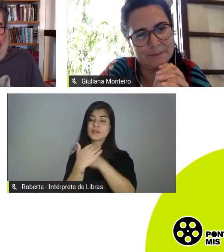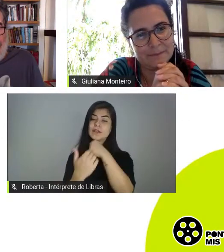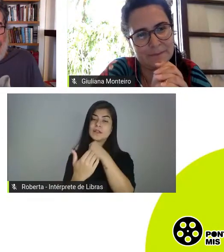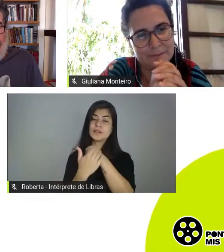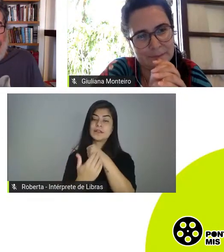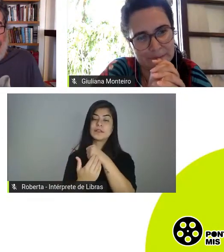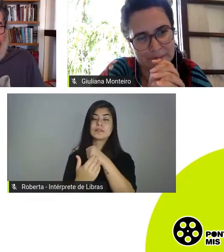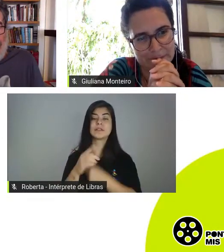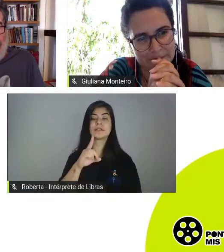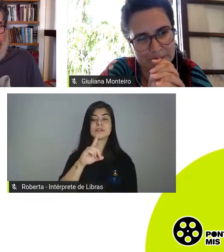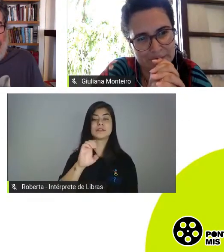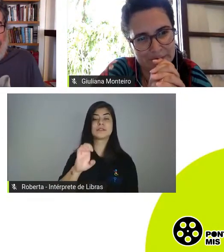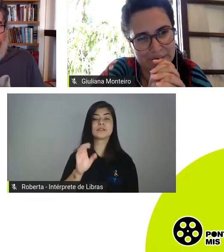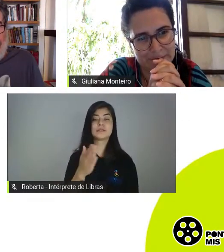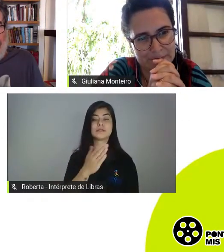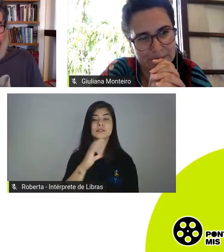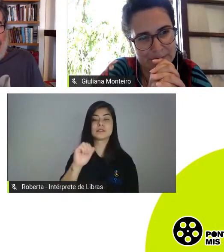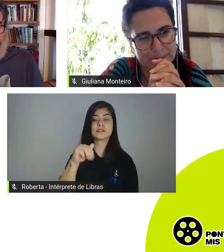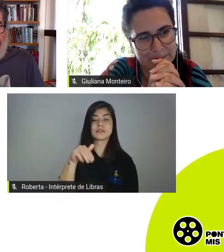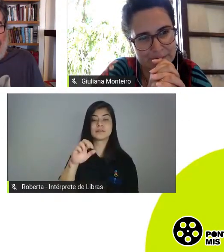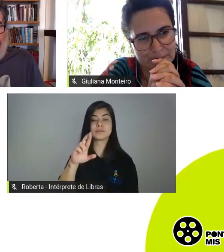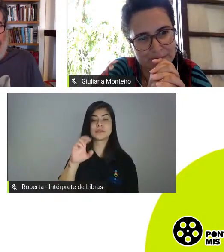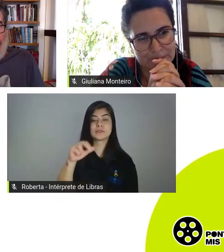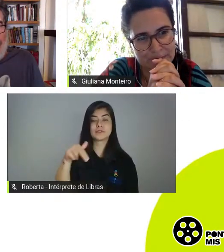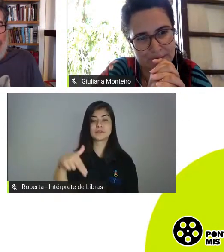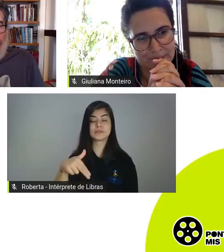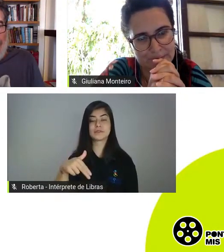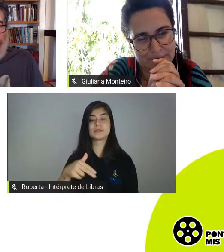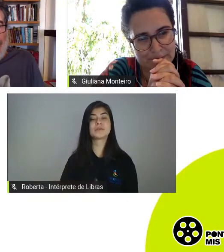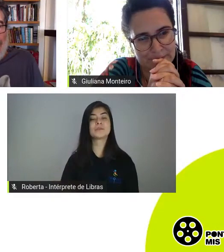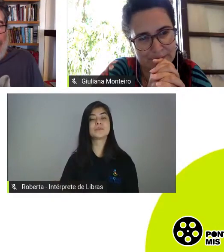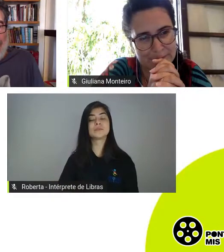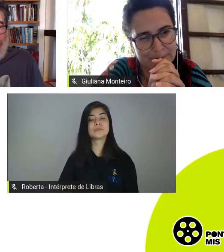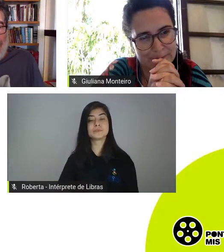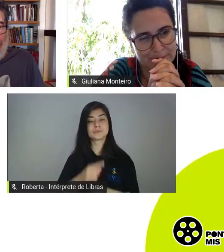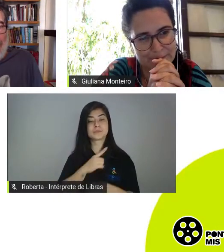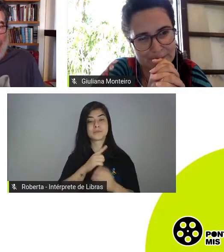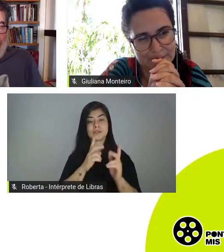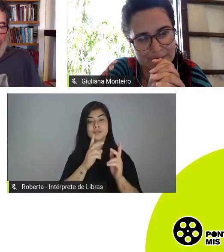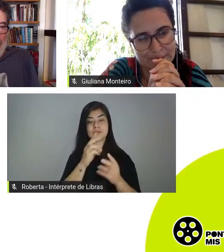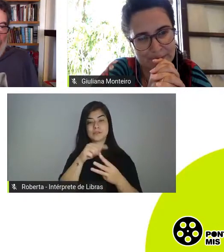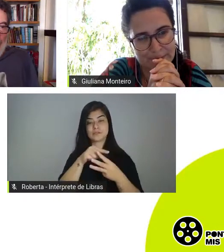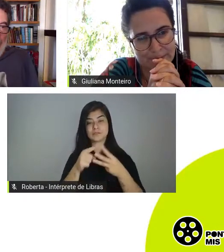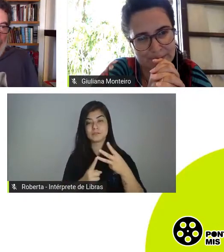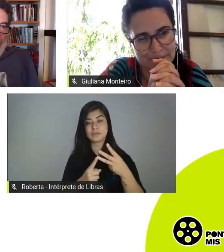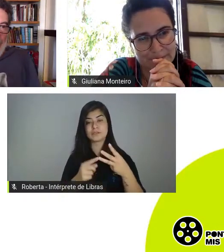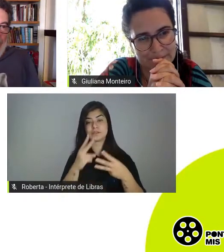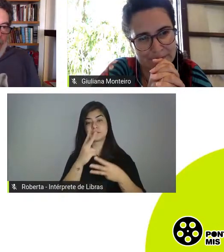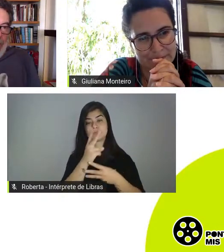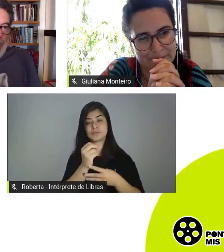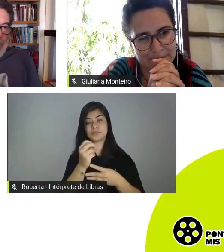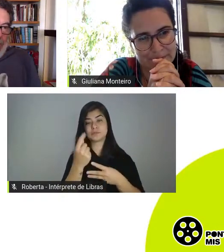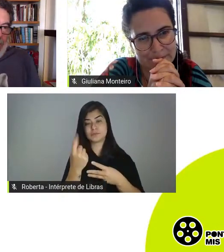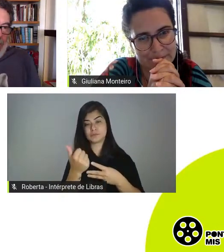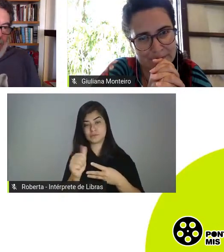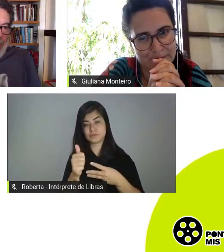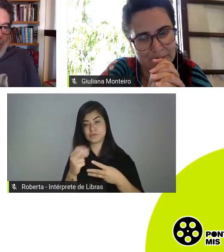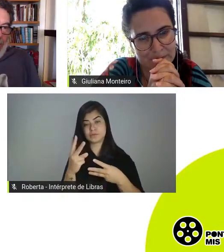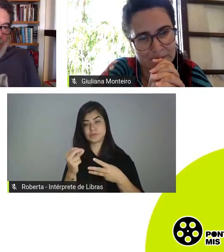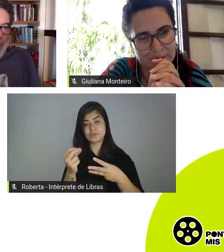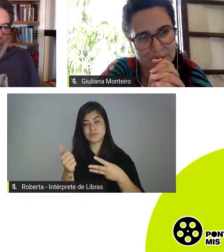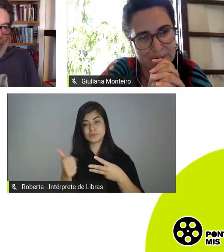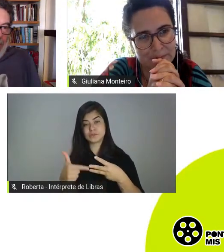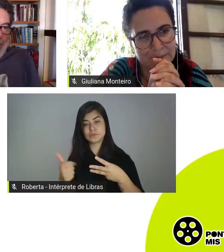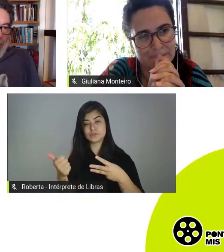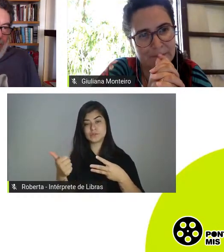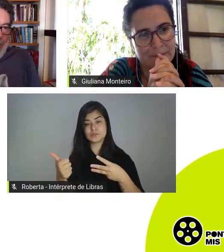Decamerão, 2010, as três temporadas do História de Amor, 2011, 12 e 13, e os telefilmes Homens